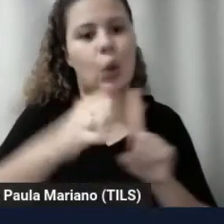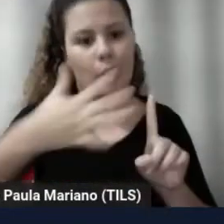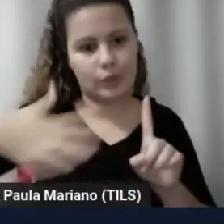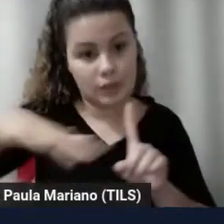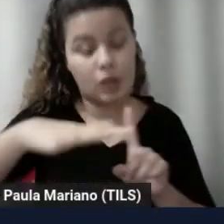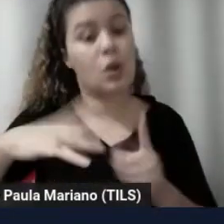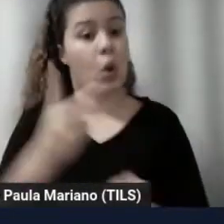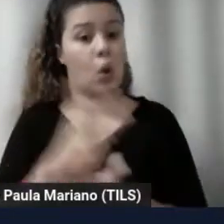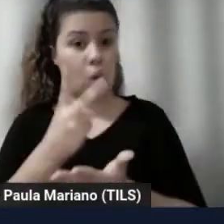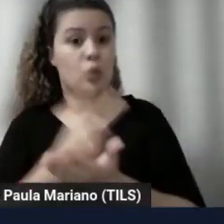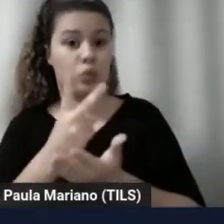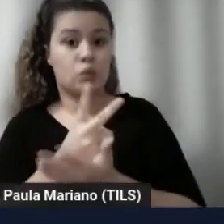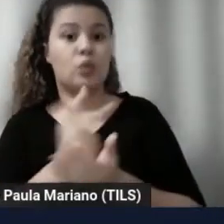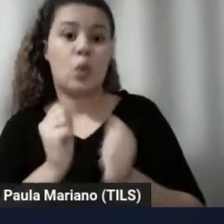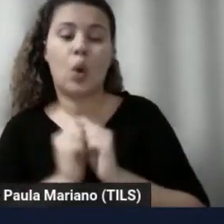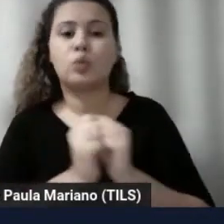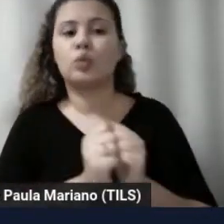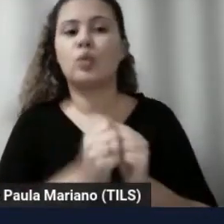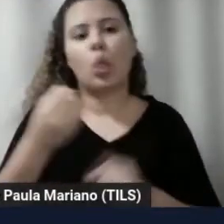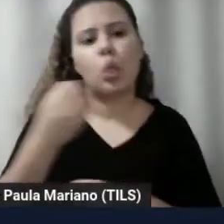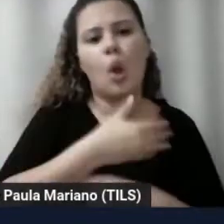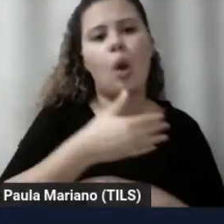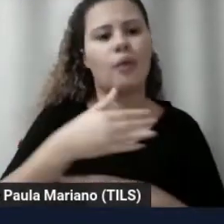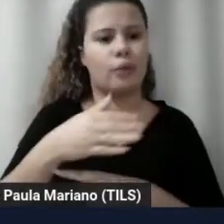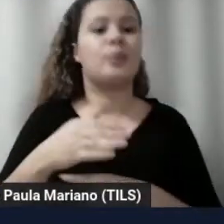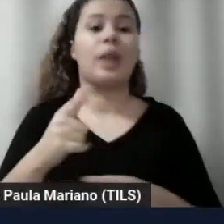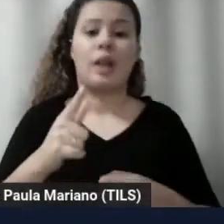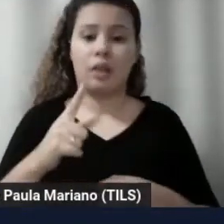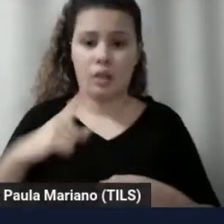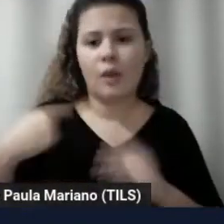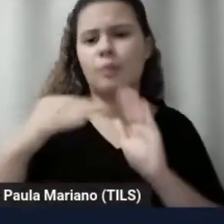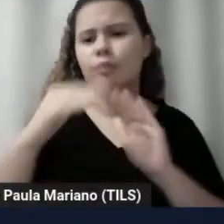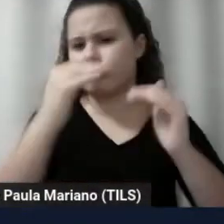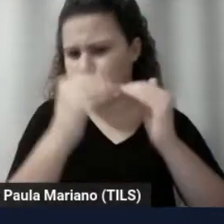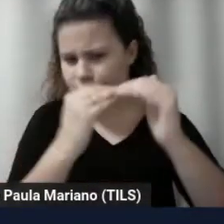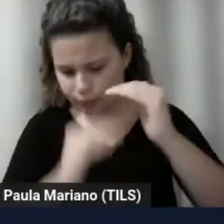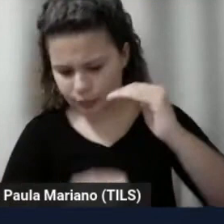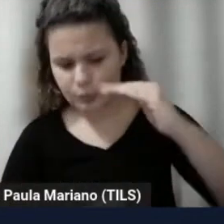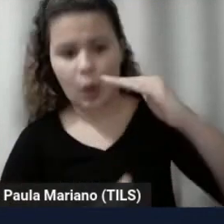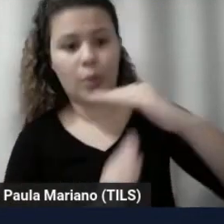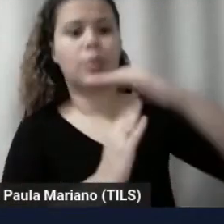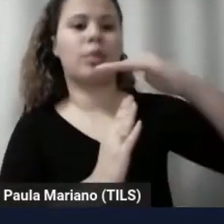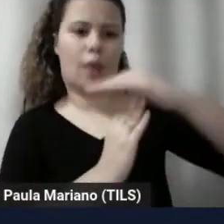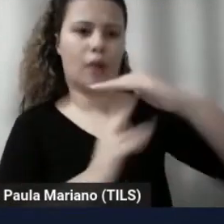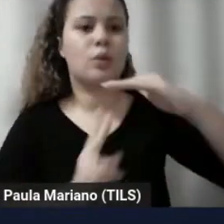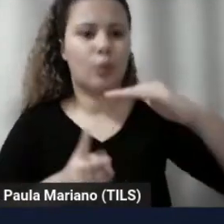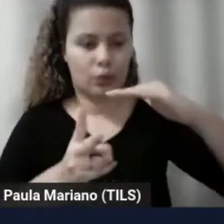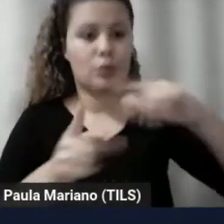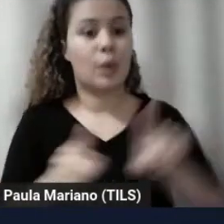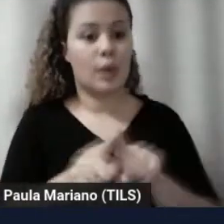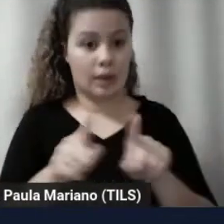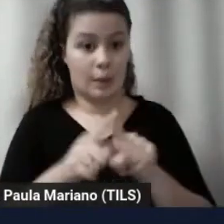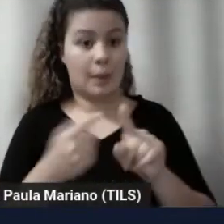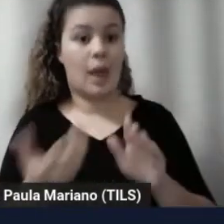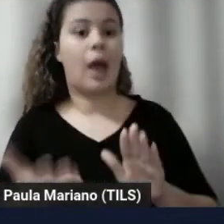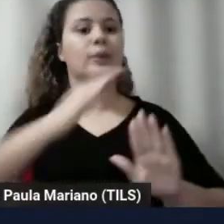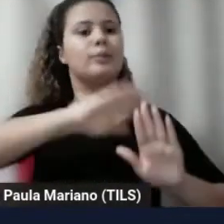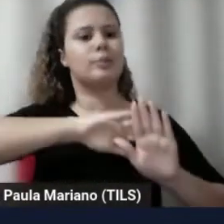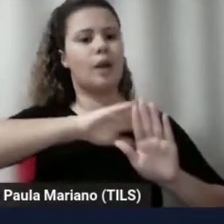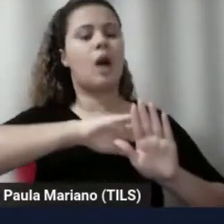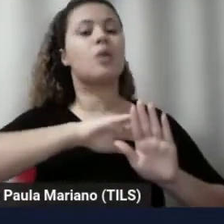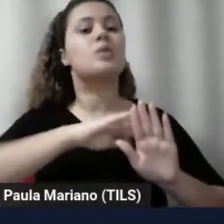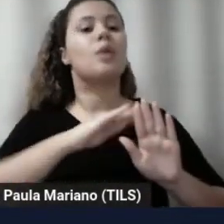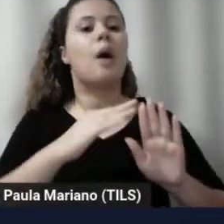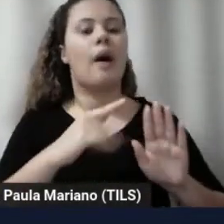novo arcabouço, nós continuamos com o teto. Está por trás também do tal regime de